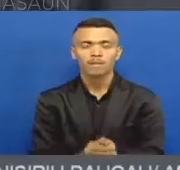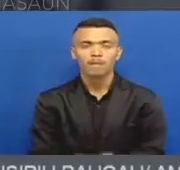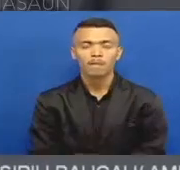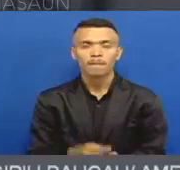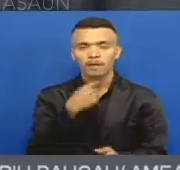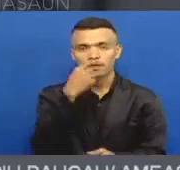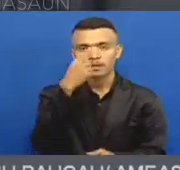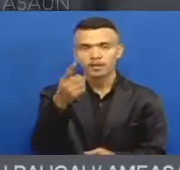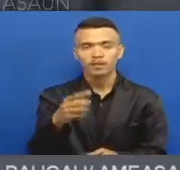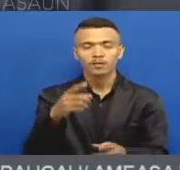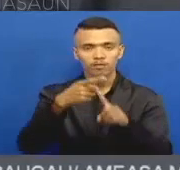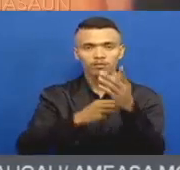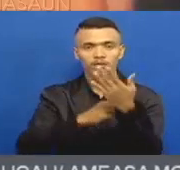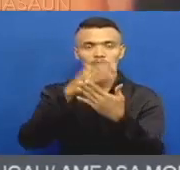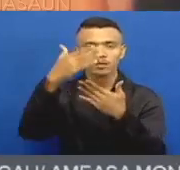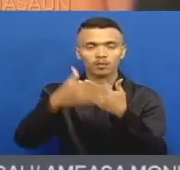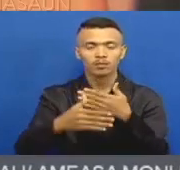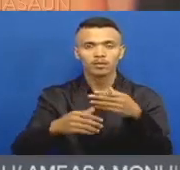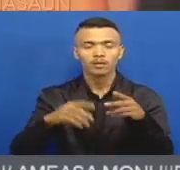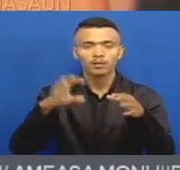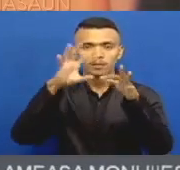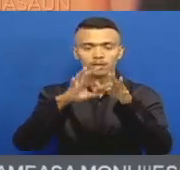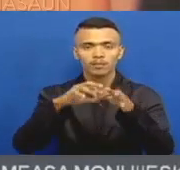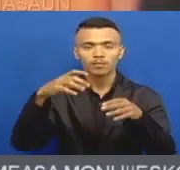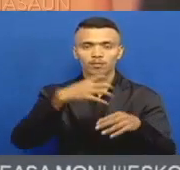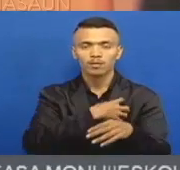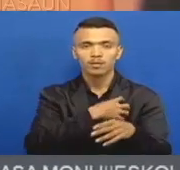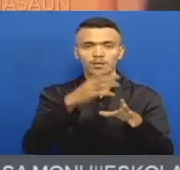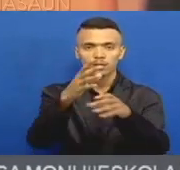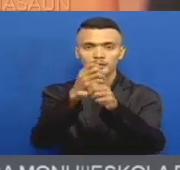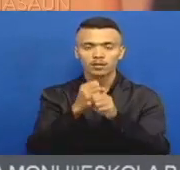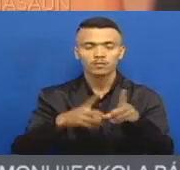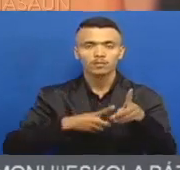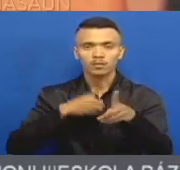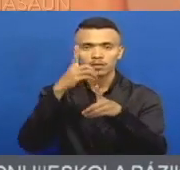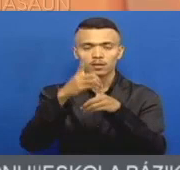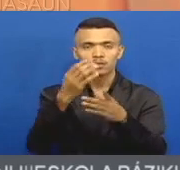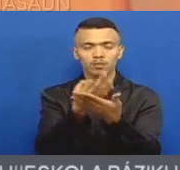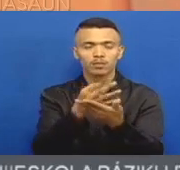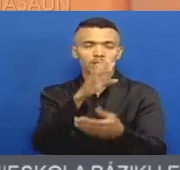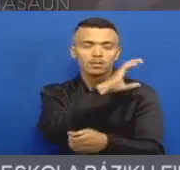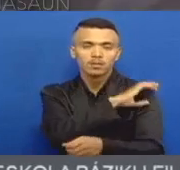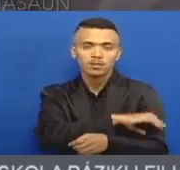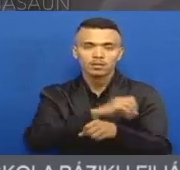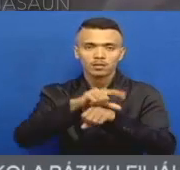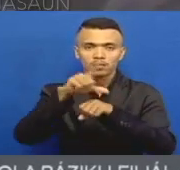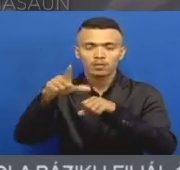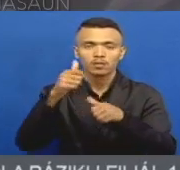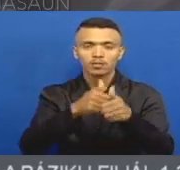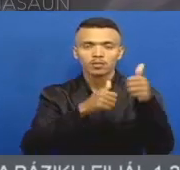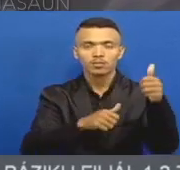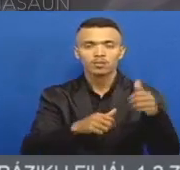na argumenta, Fulan Oin, membro polícia reformado Sira. Seisimo Sira ne direito pensão e segurança social, ter